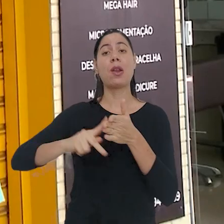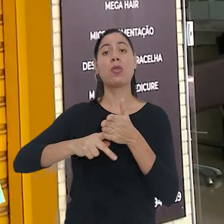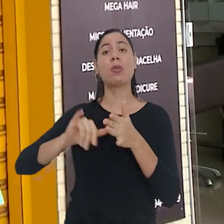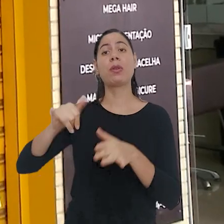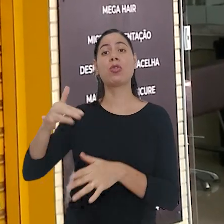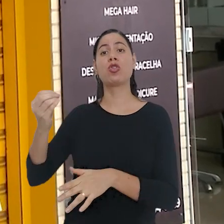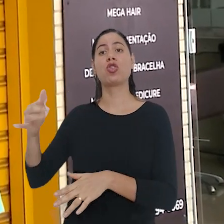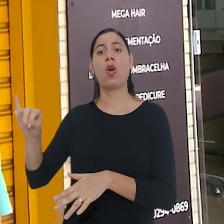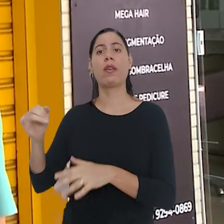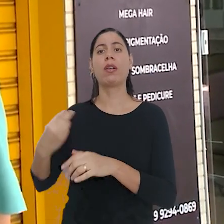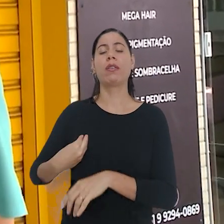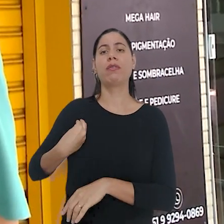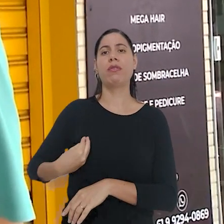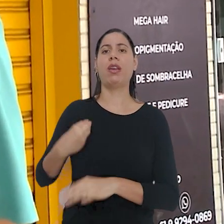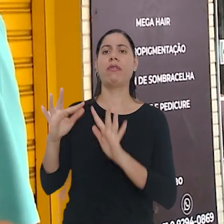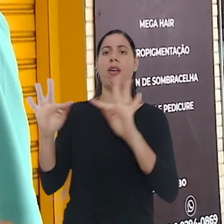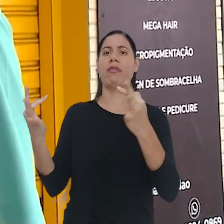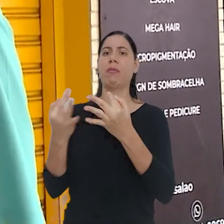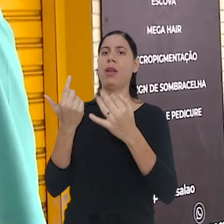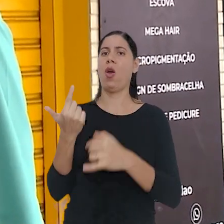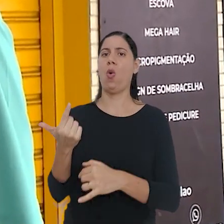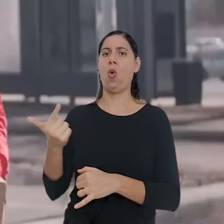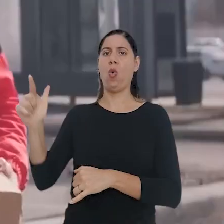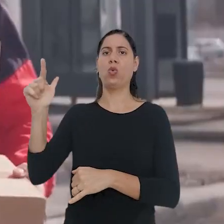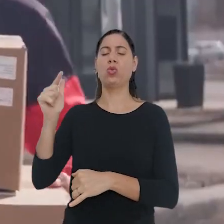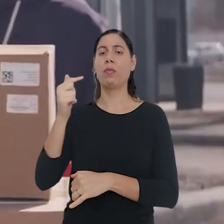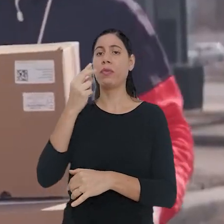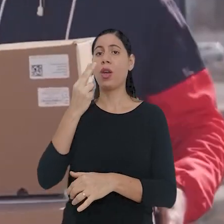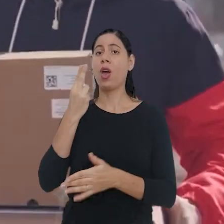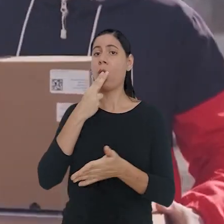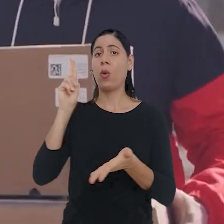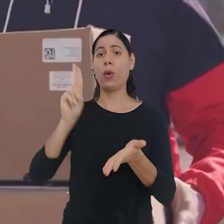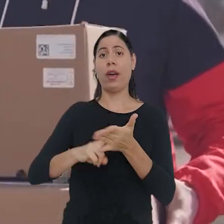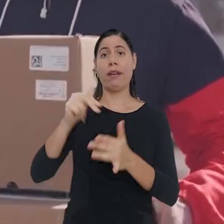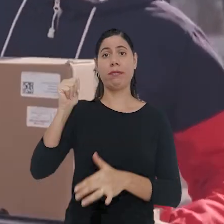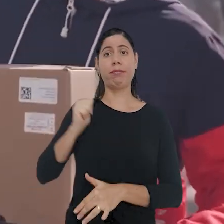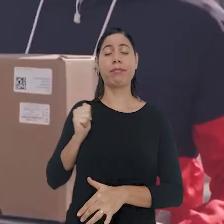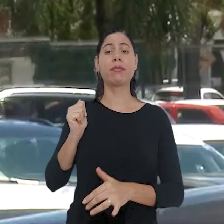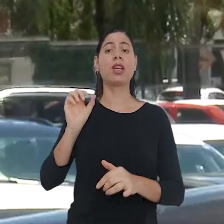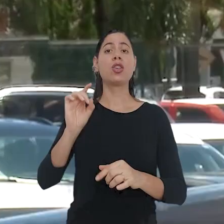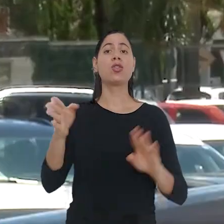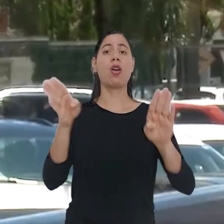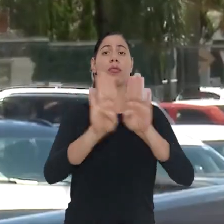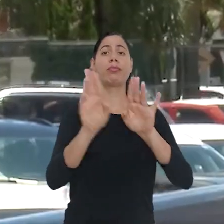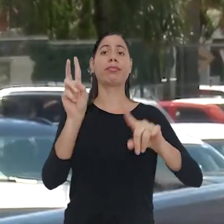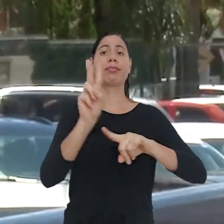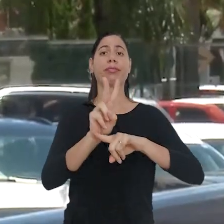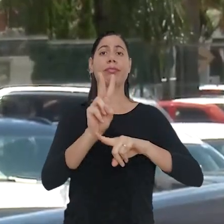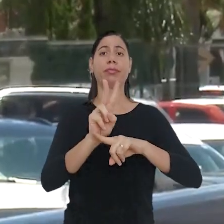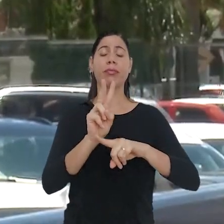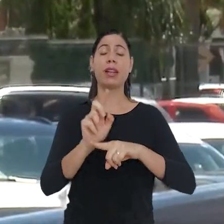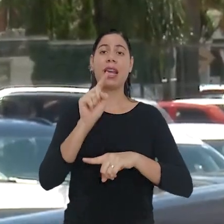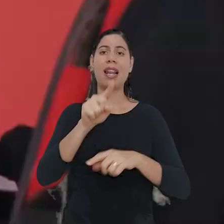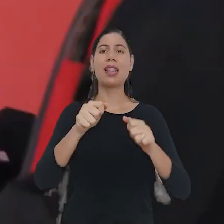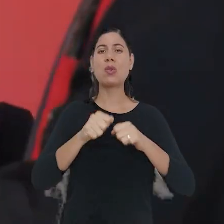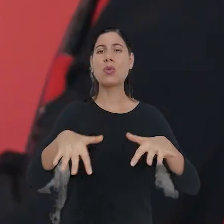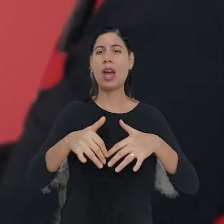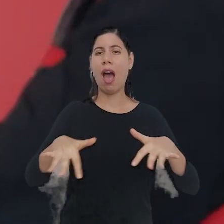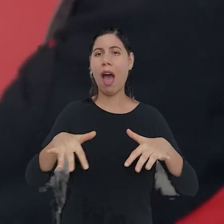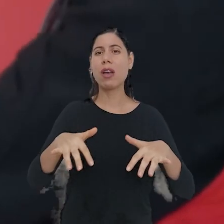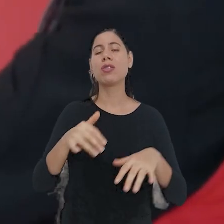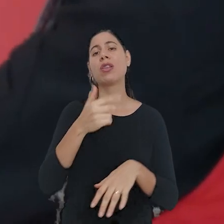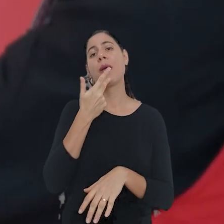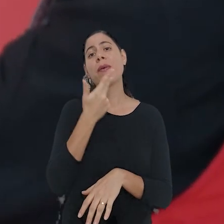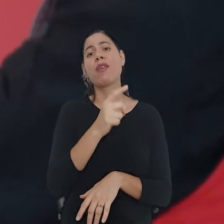seu João Carlos vive com a família, a situação é outra. O carteiro só vai até a portaria. O residencial tem um gasto maior e por